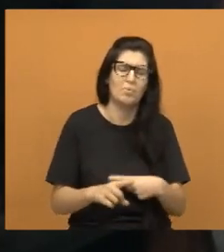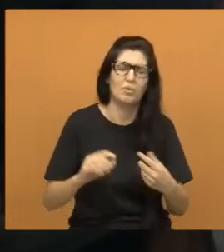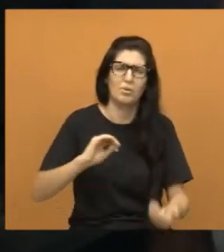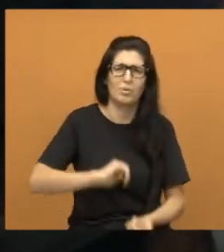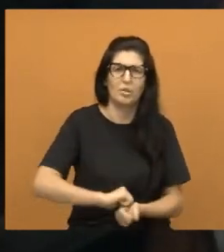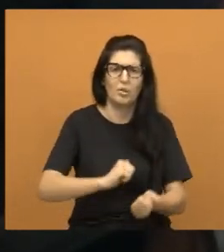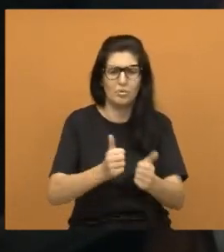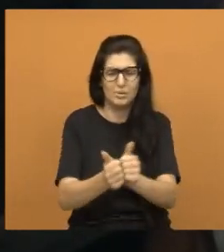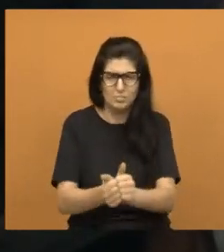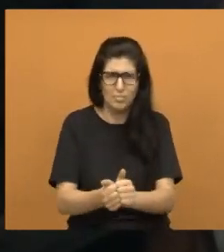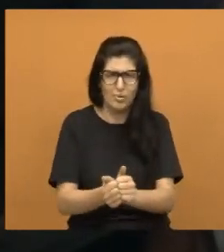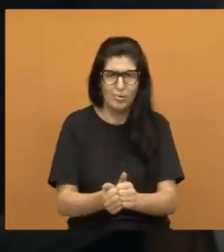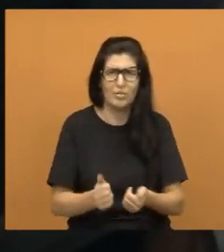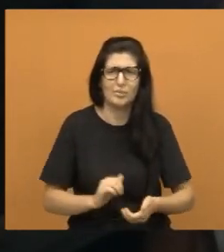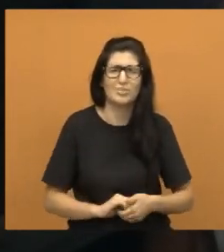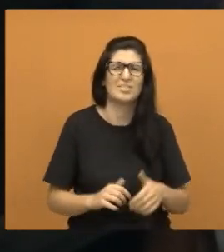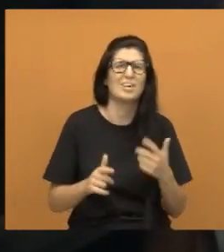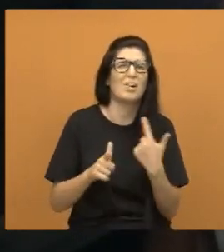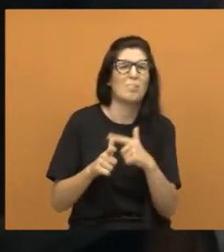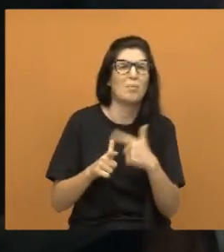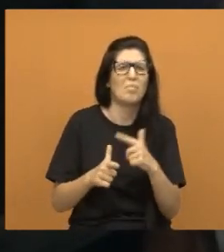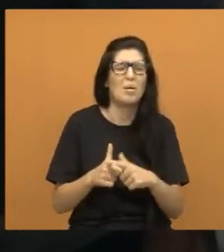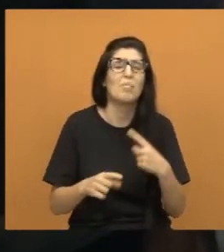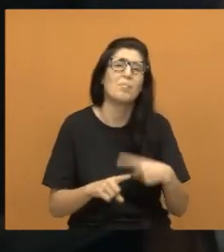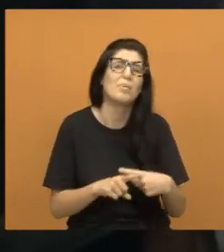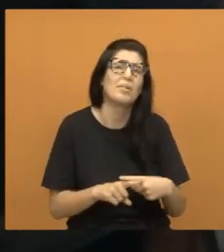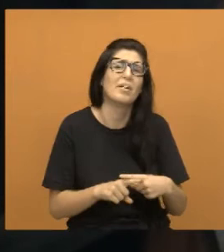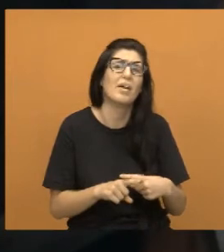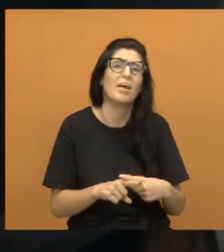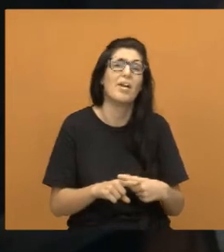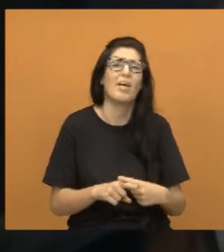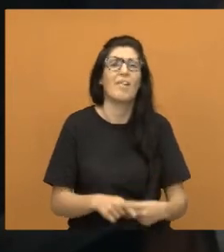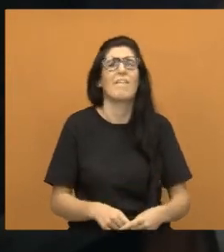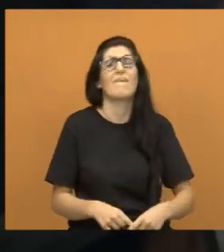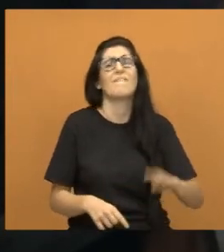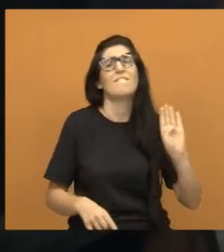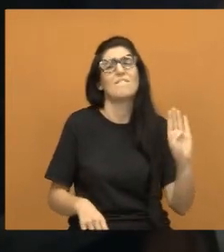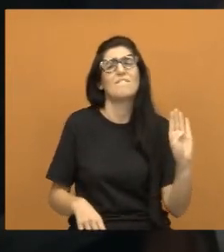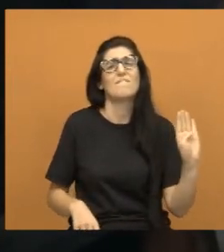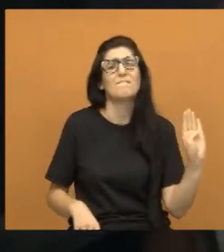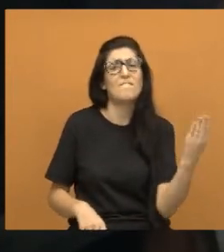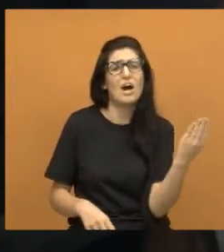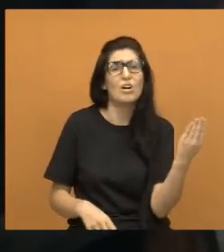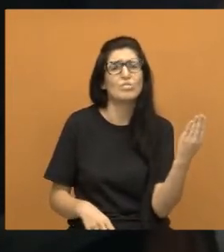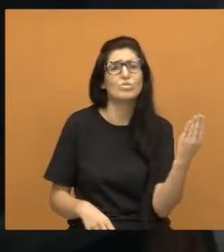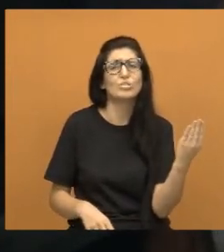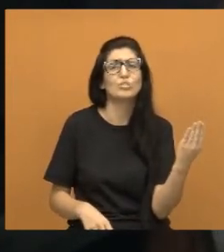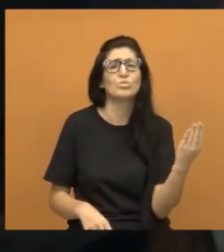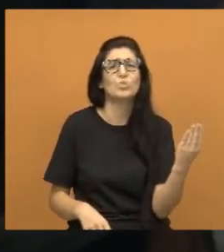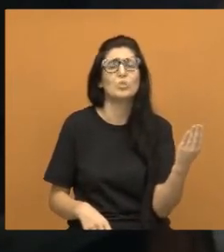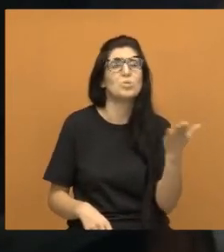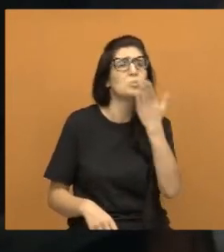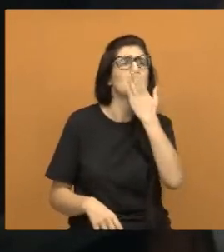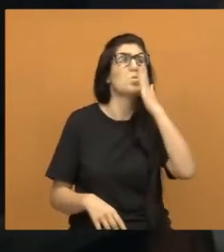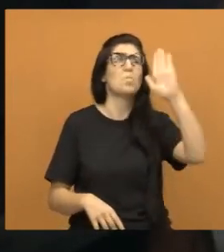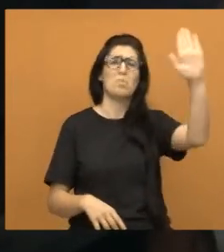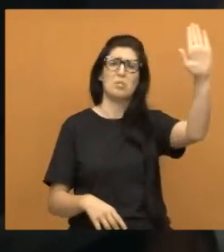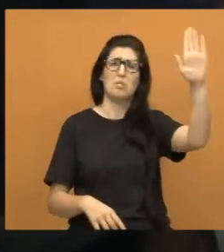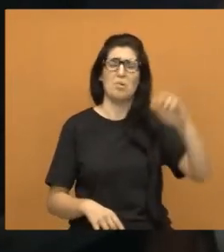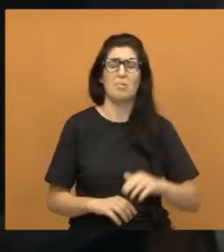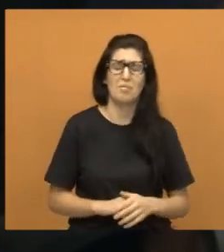jeito que está por causa das falsas promessas que os nossos candidatos vão na beira de campo e